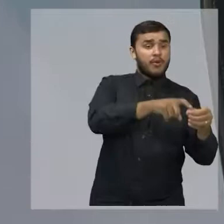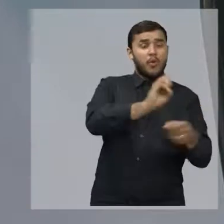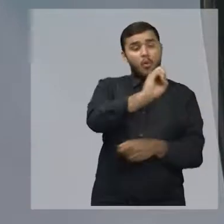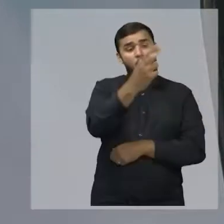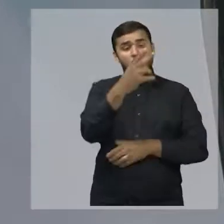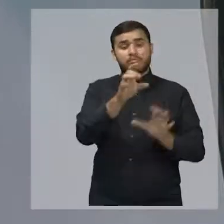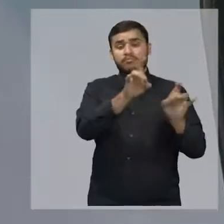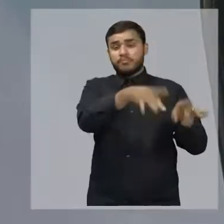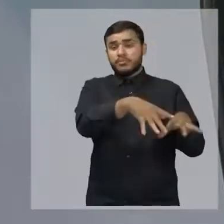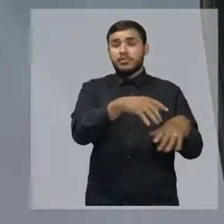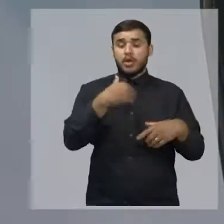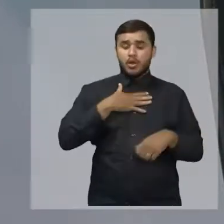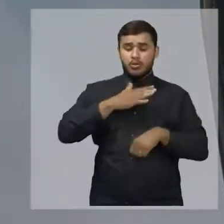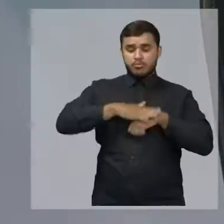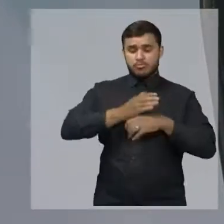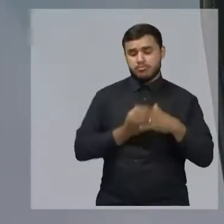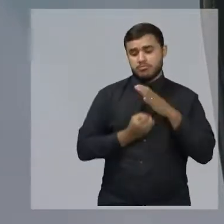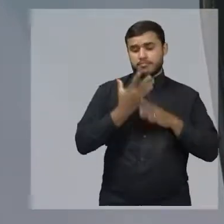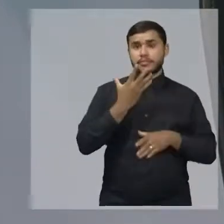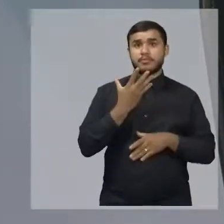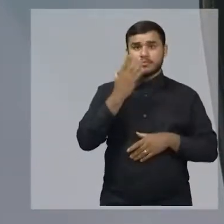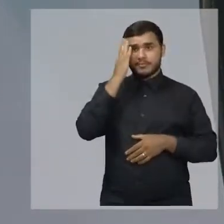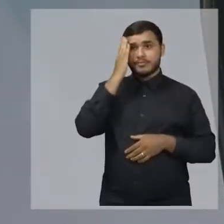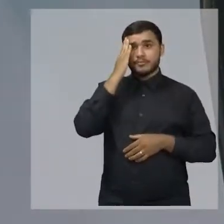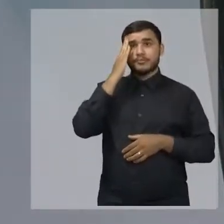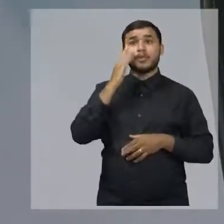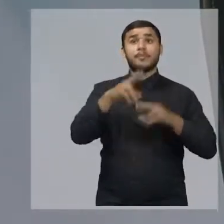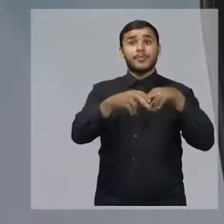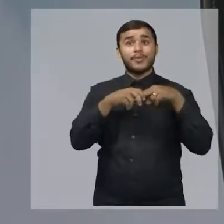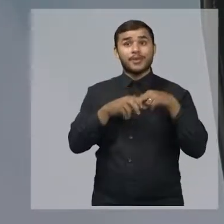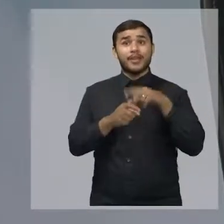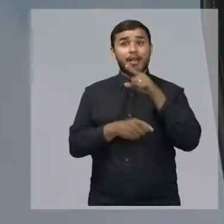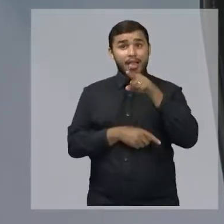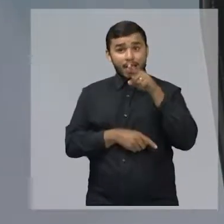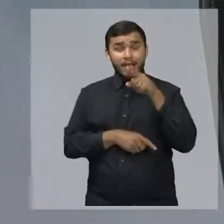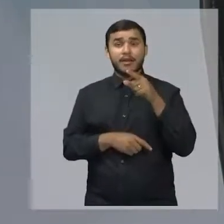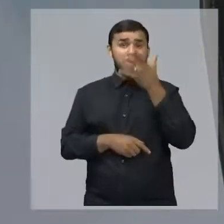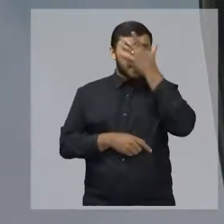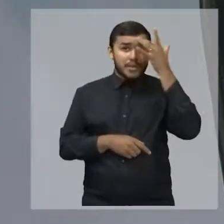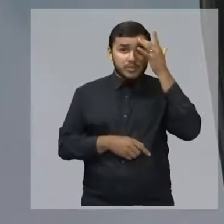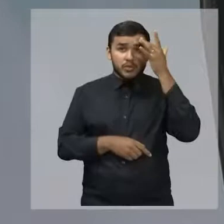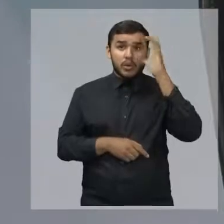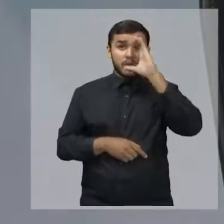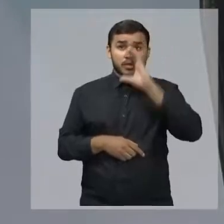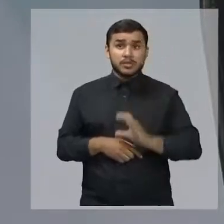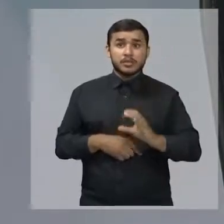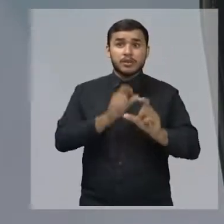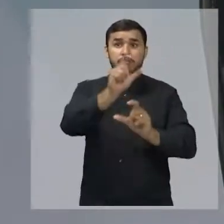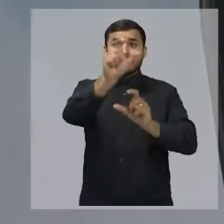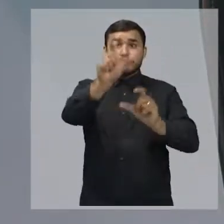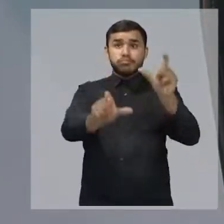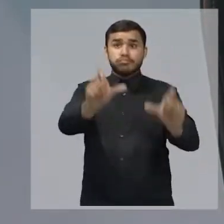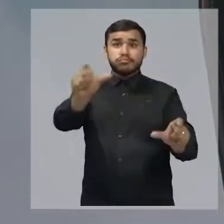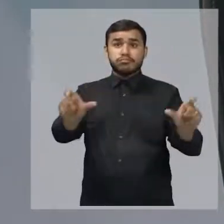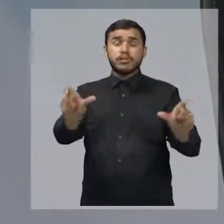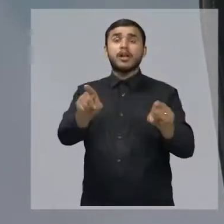de uma questão presente ali no seu bairro, mas também está vinculado a uma questão global, né? Dada essa interação que a gente passa a